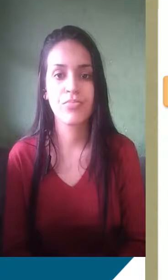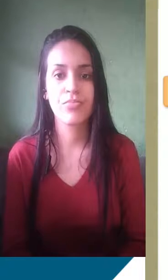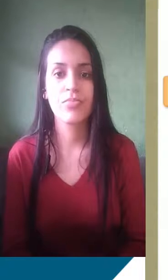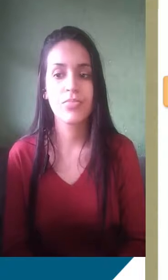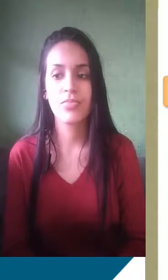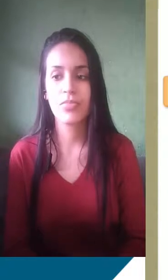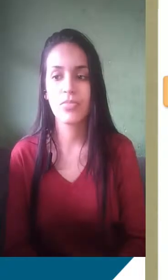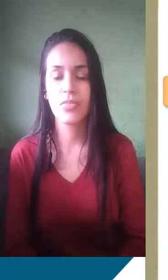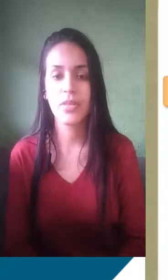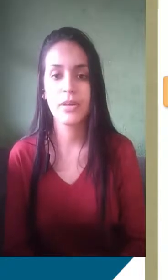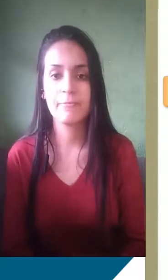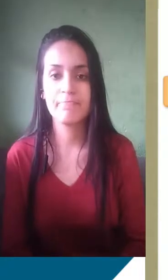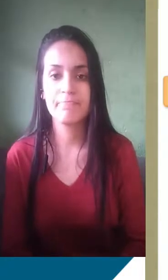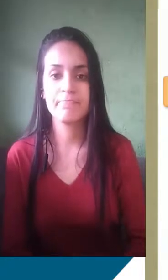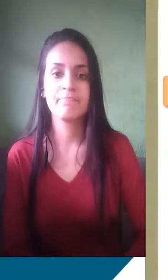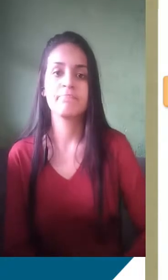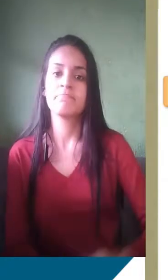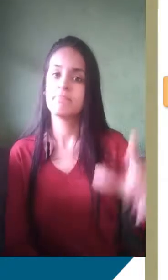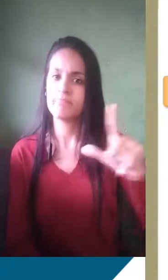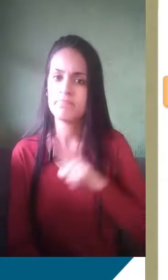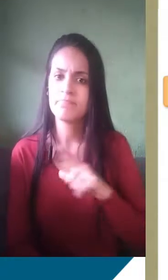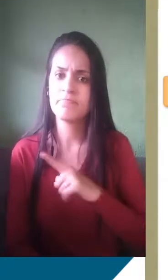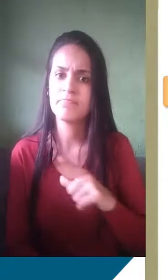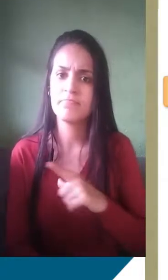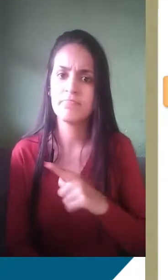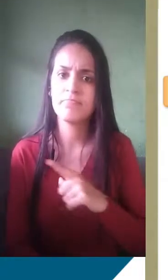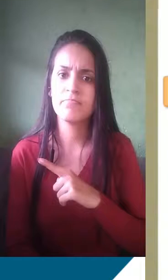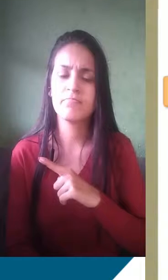importantes na construção da diversidade cultural brasileira,